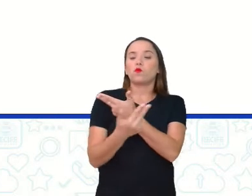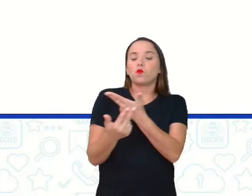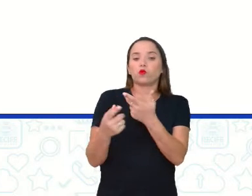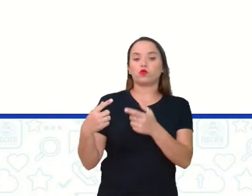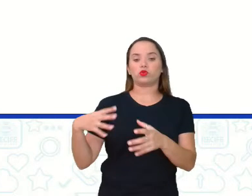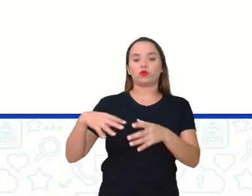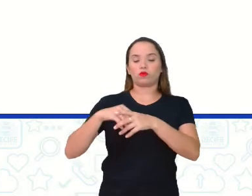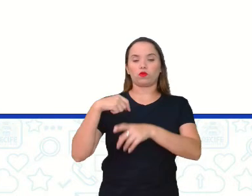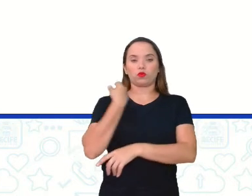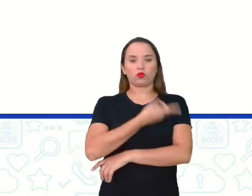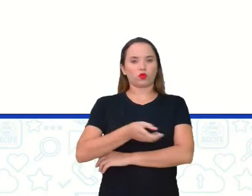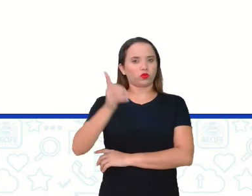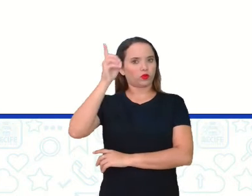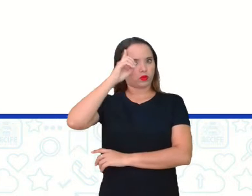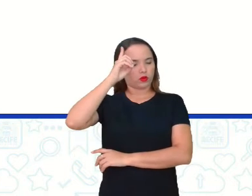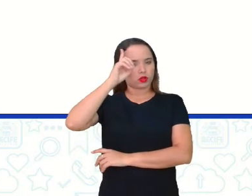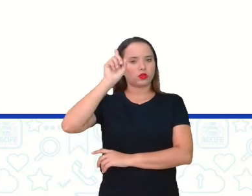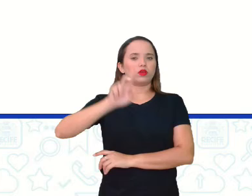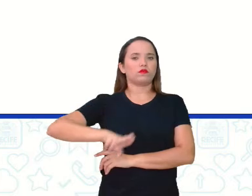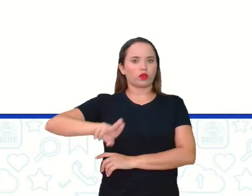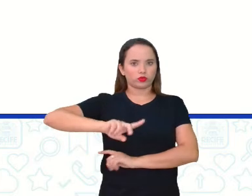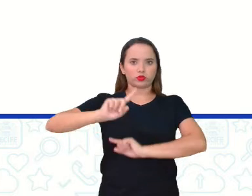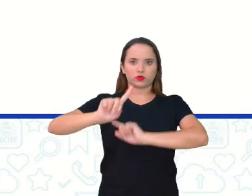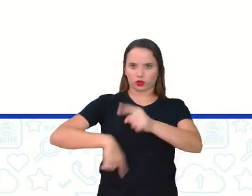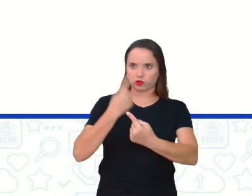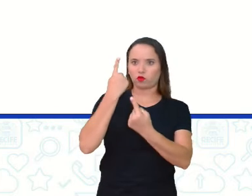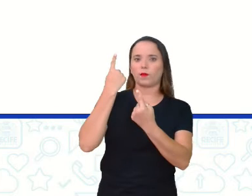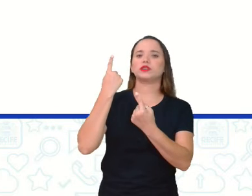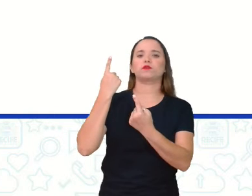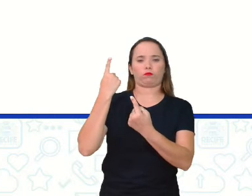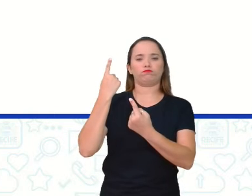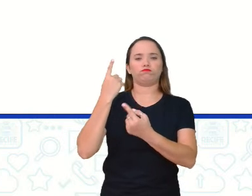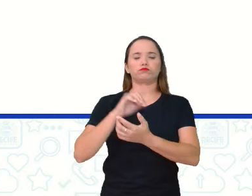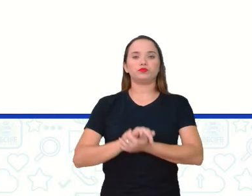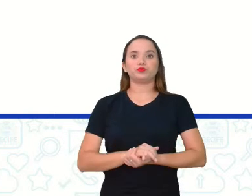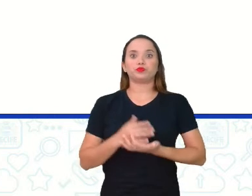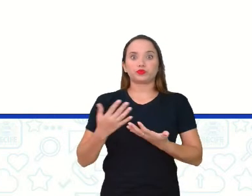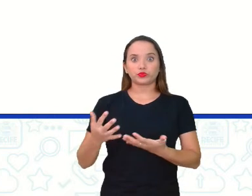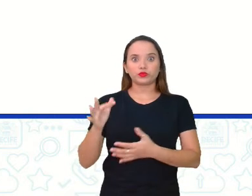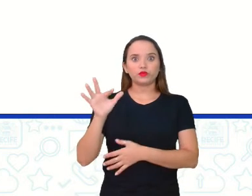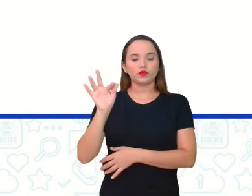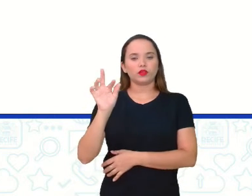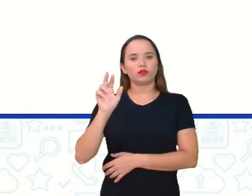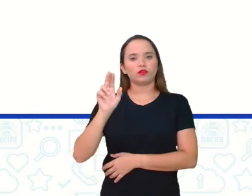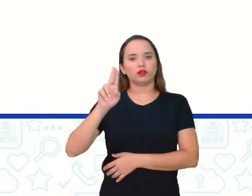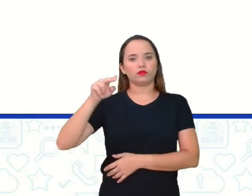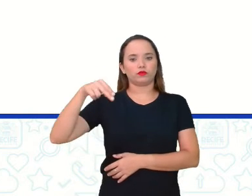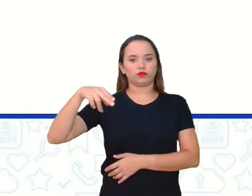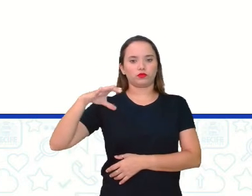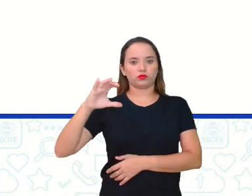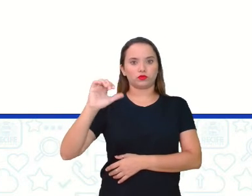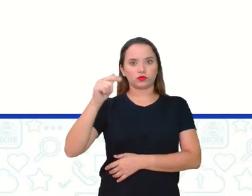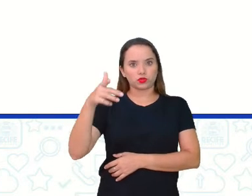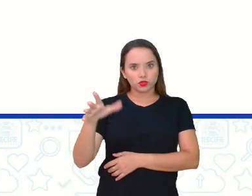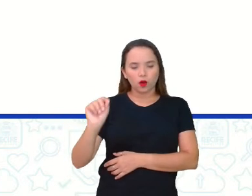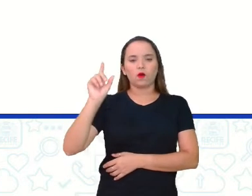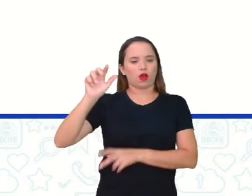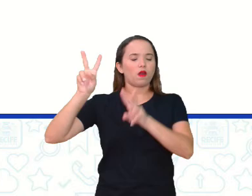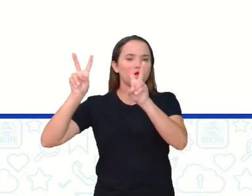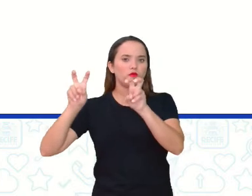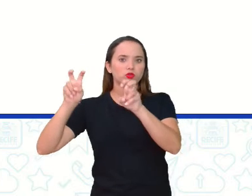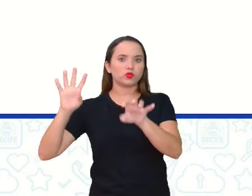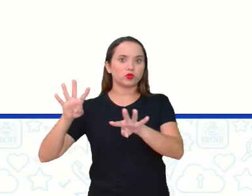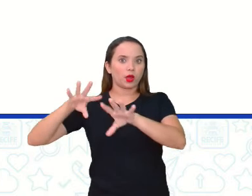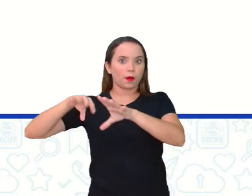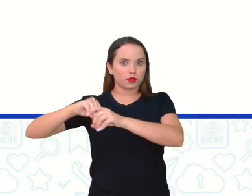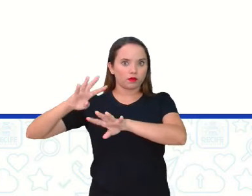trabalha essa questão da transformação. Então, a gente chama de nome de função, porque é o assunto matemático, mas eu diria que é uma aula mais para a